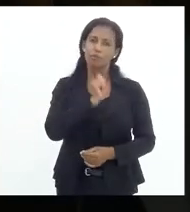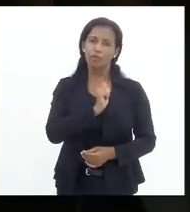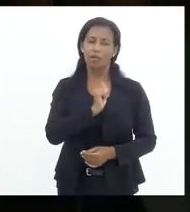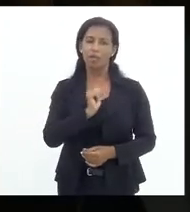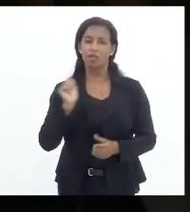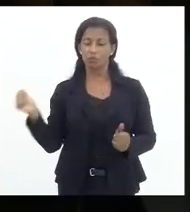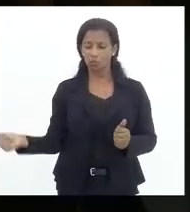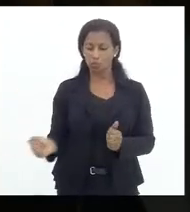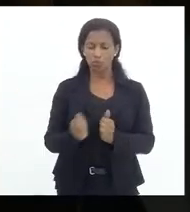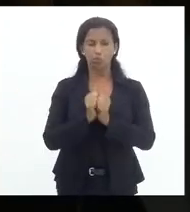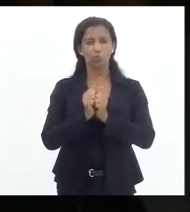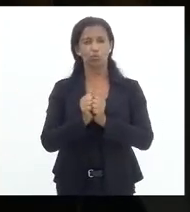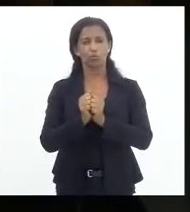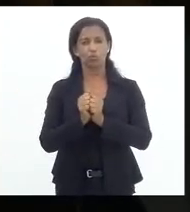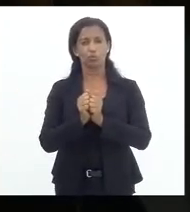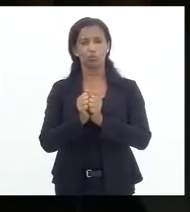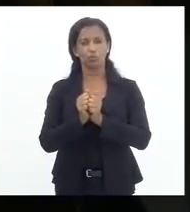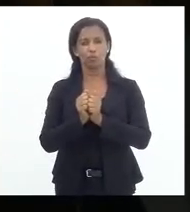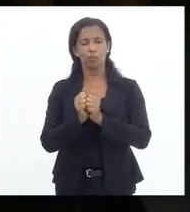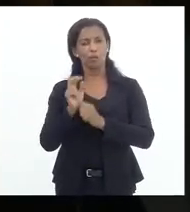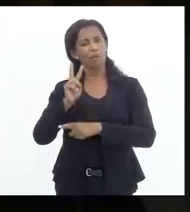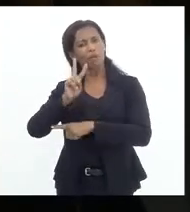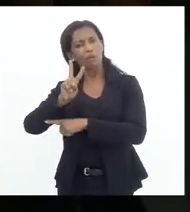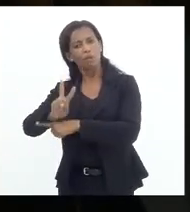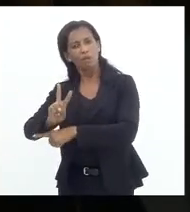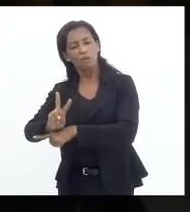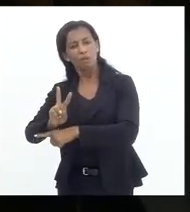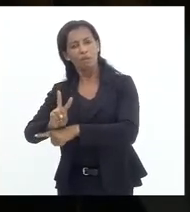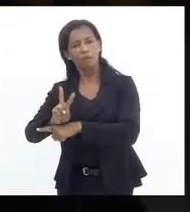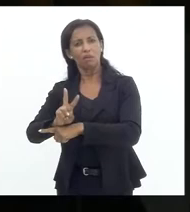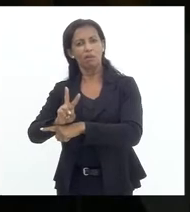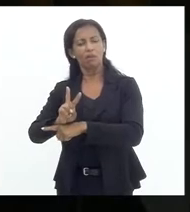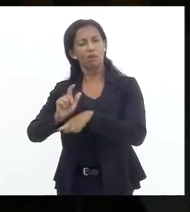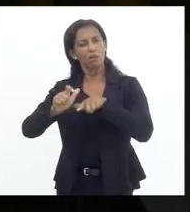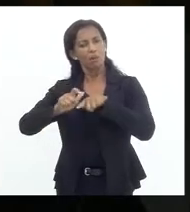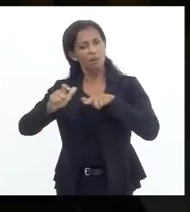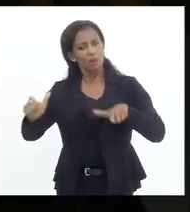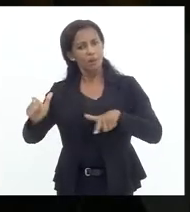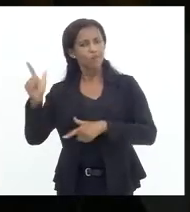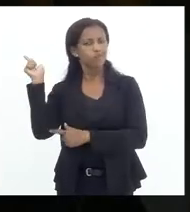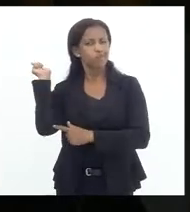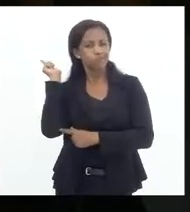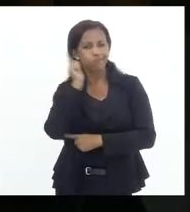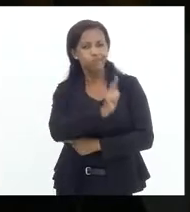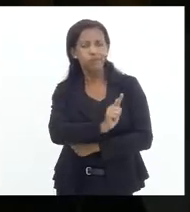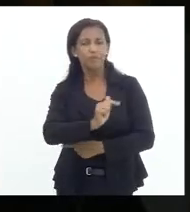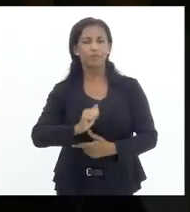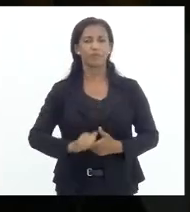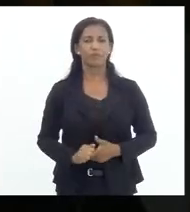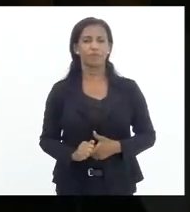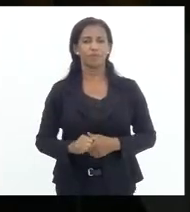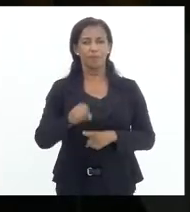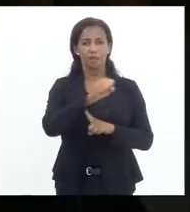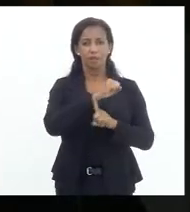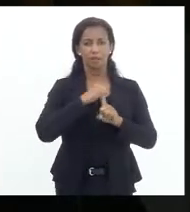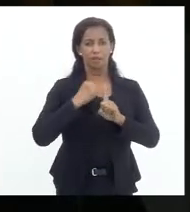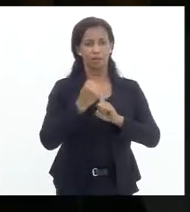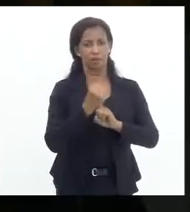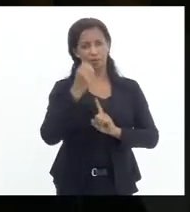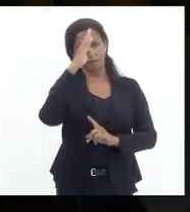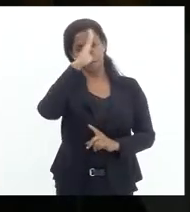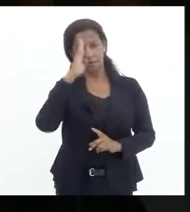estarem juntos para preservar essa grande conquista da sociedade